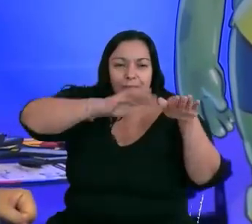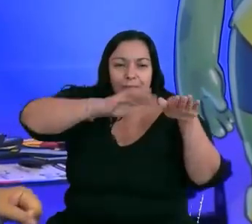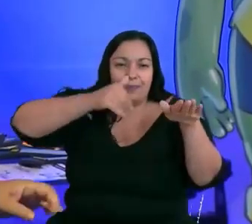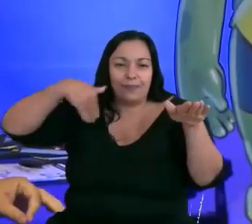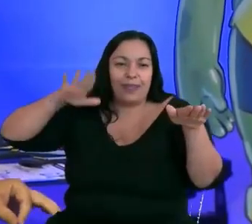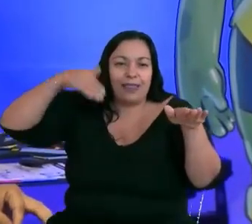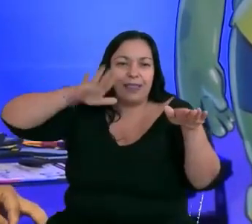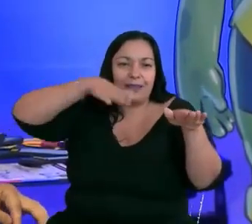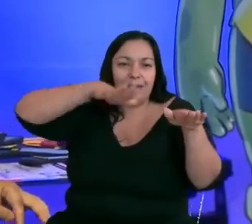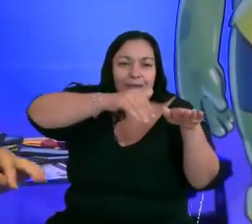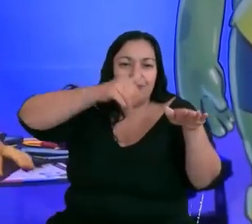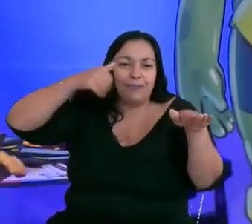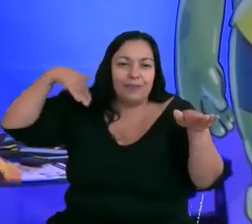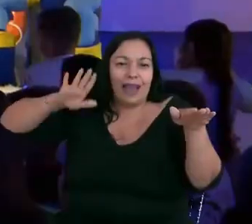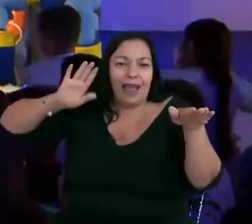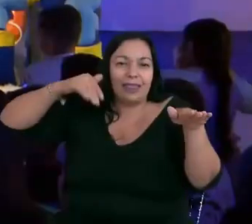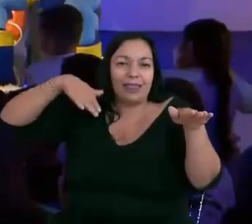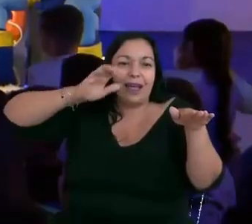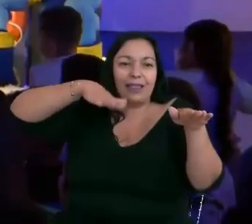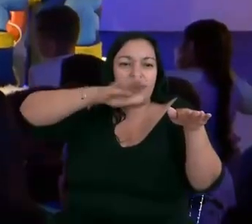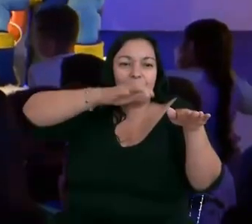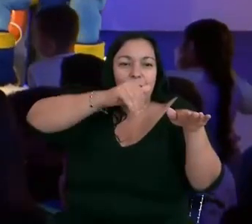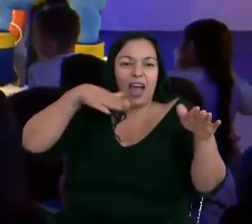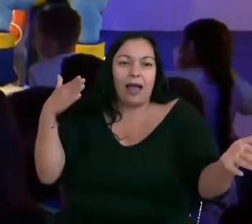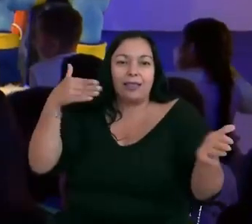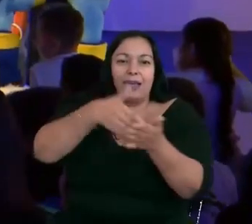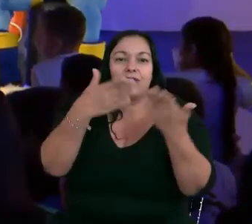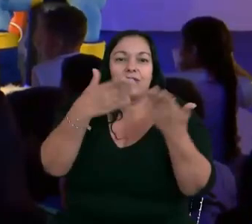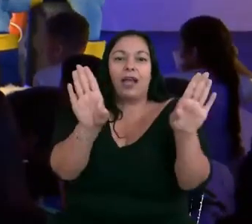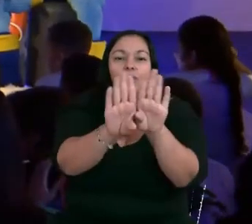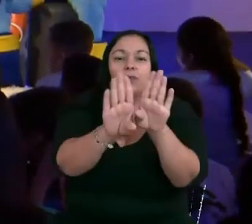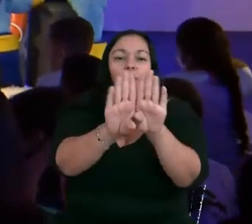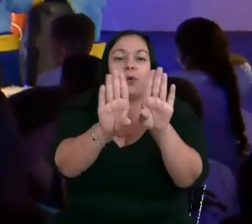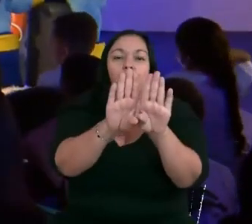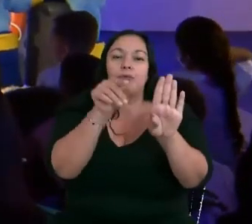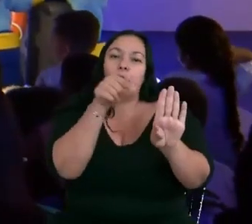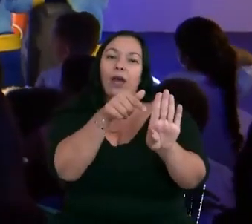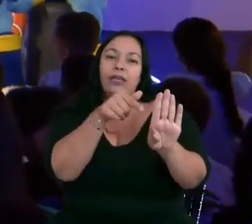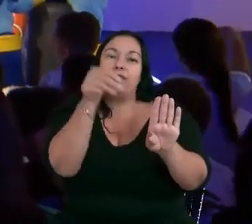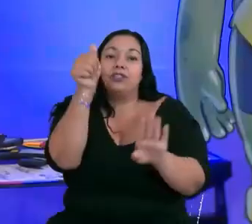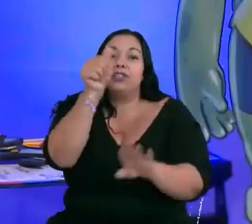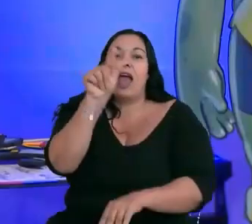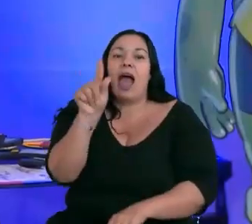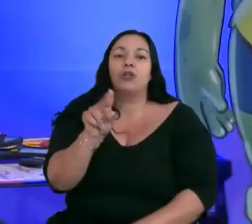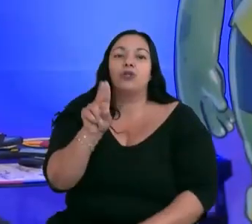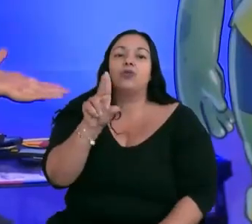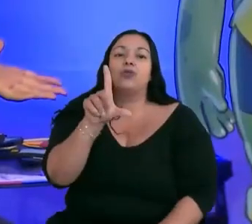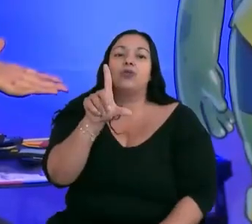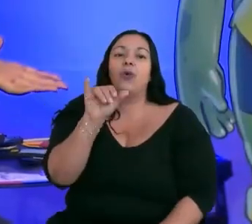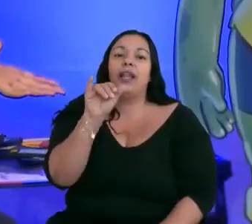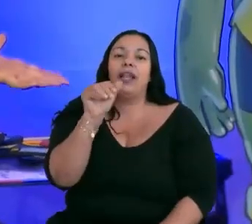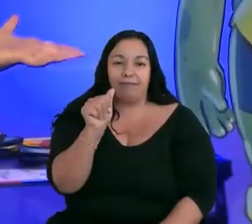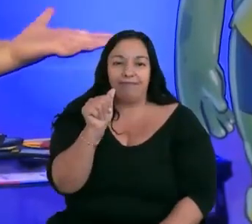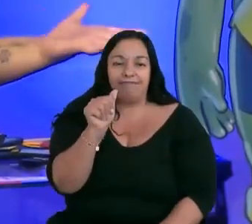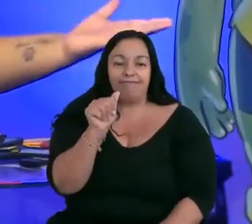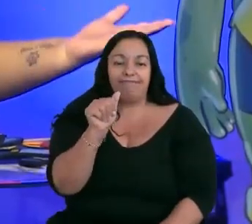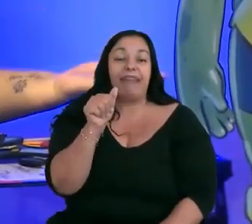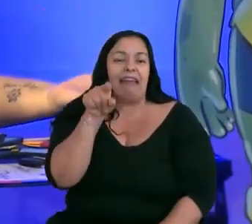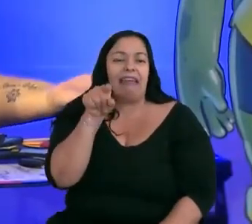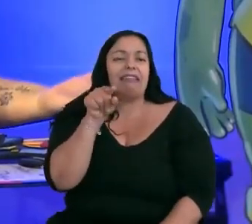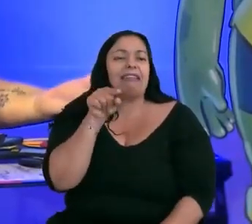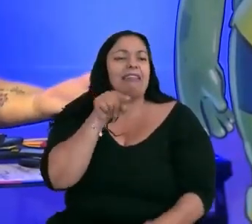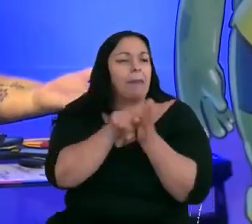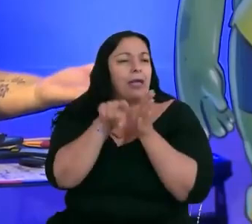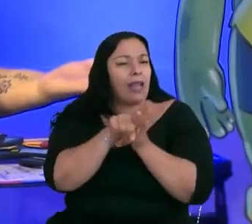nadando até chegar aos portões de Azulha. Só que quando eles chegaram lá, eles se perguntaram, como nós